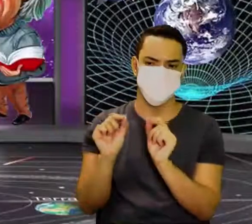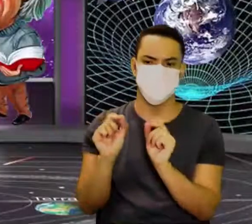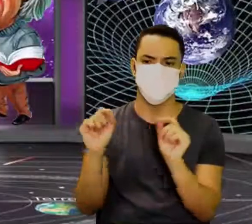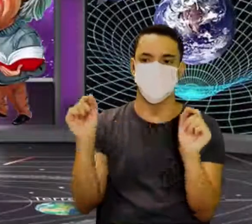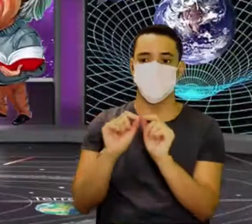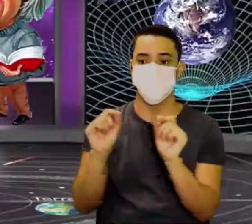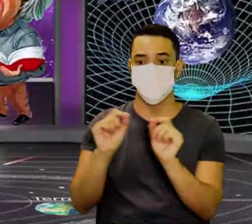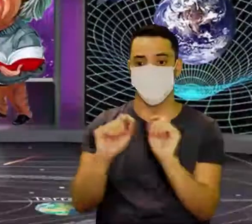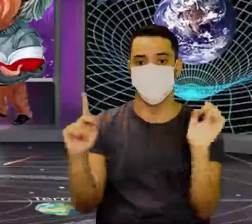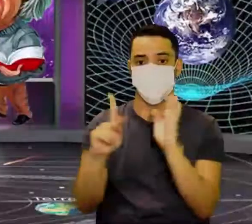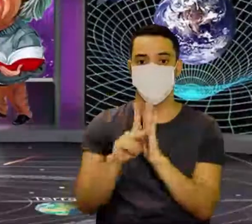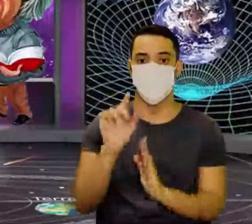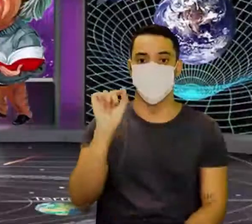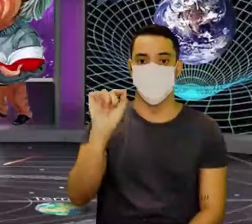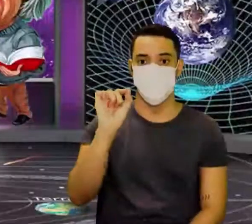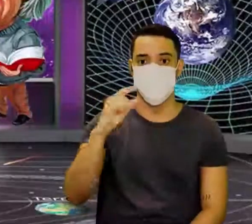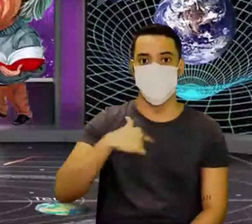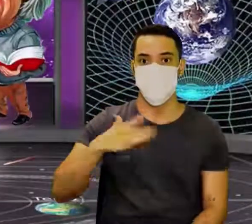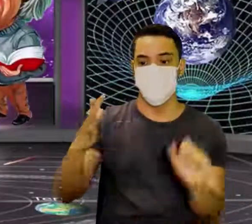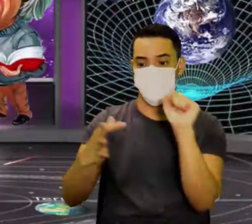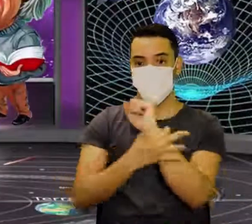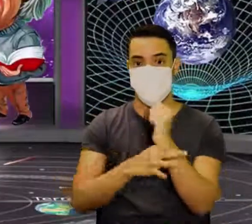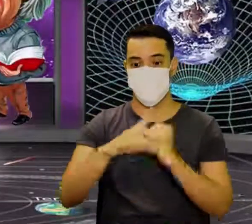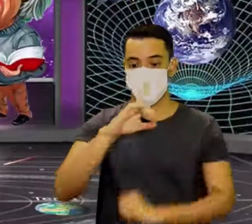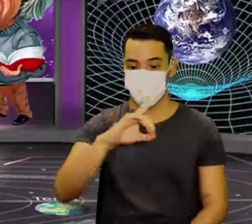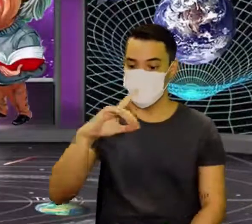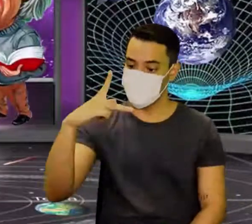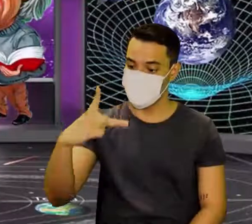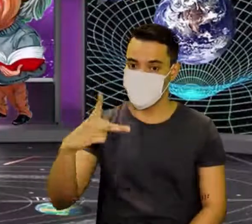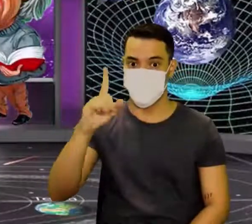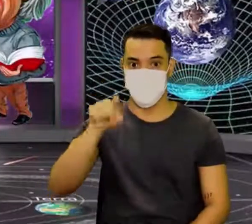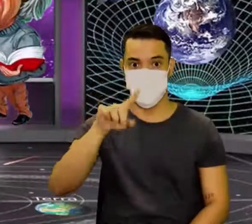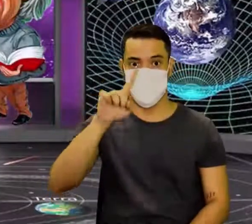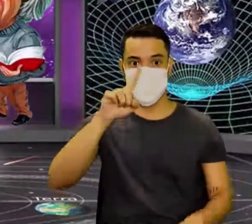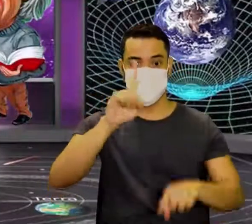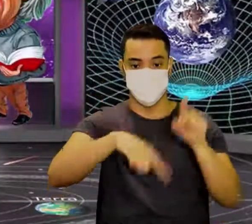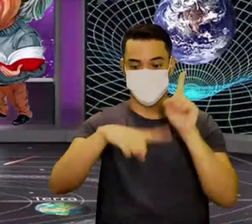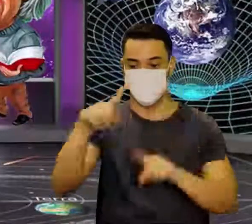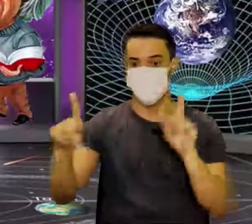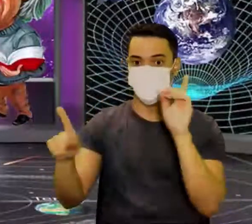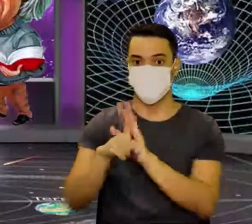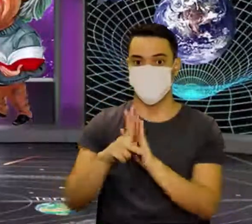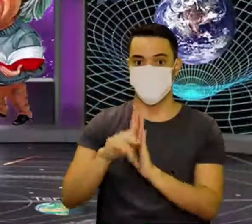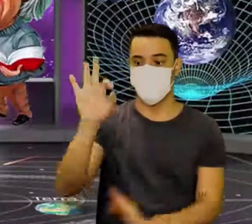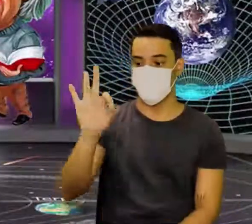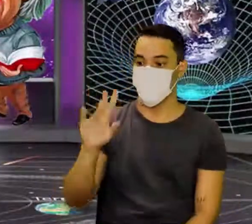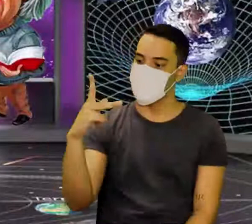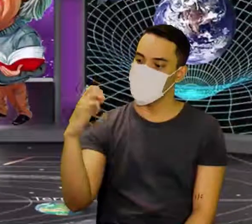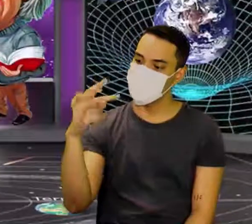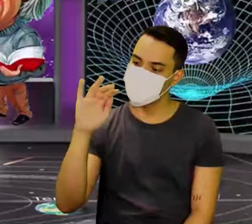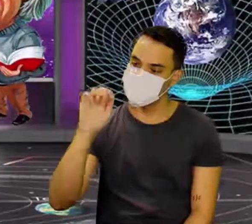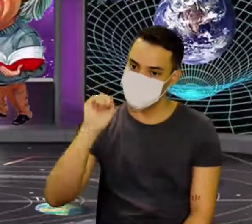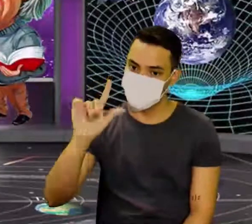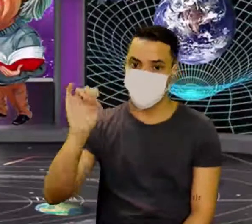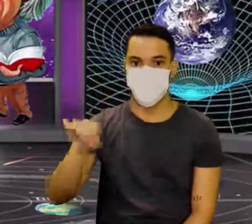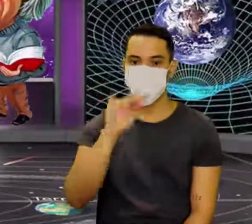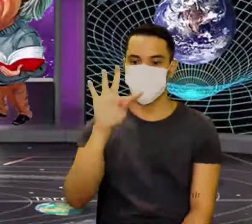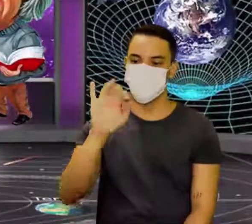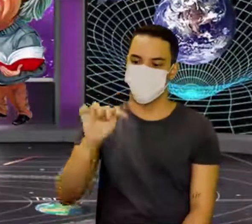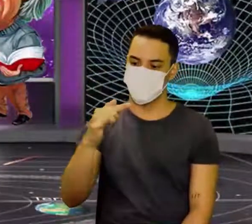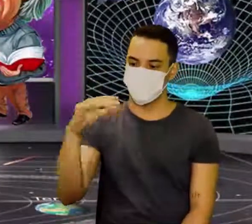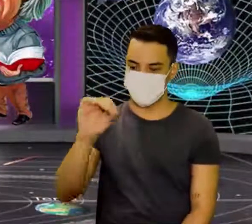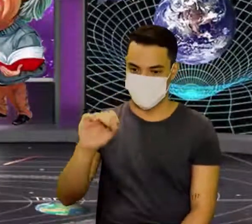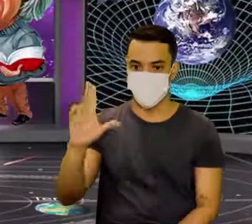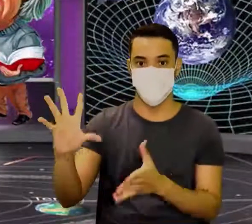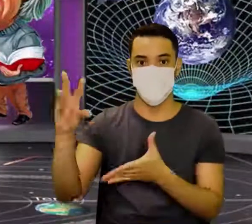A função dele é garantir que a DDP, que é a diferença de potencial elétrico, ou a tensão elétrica,